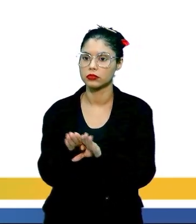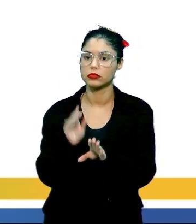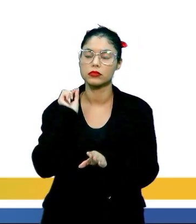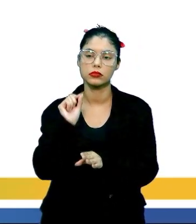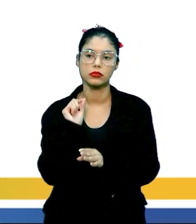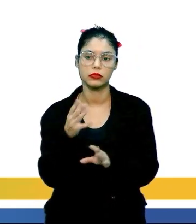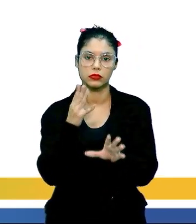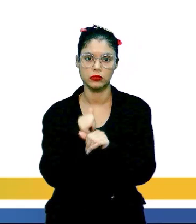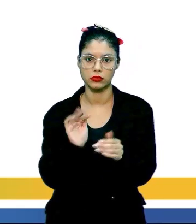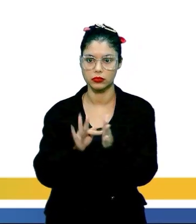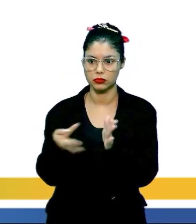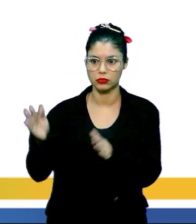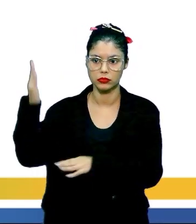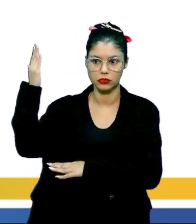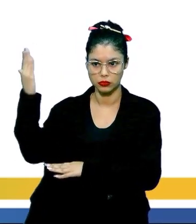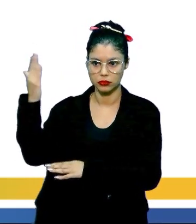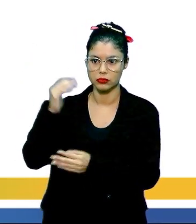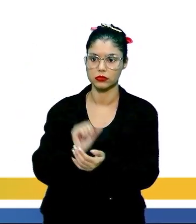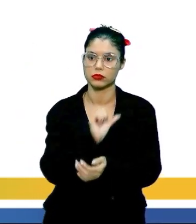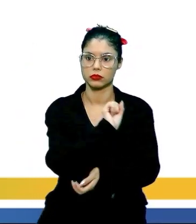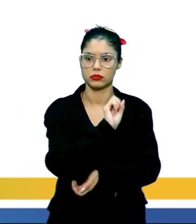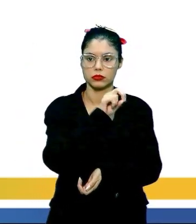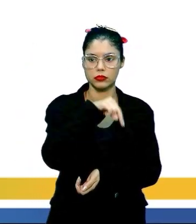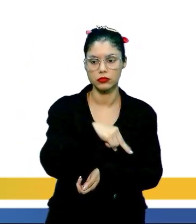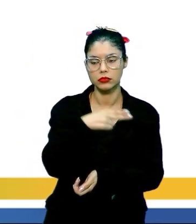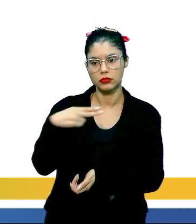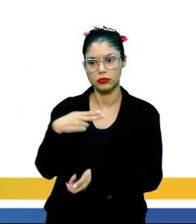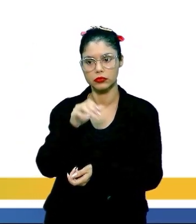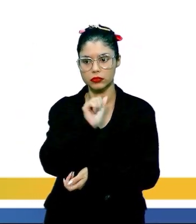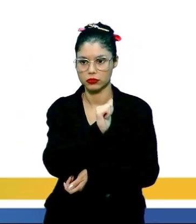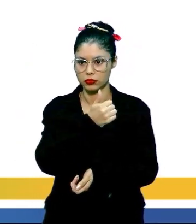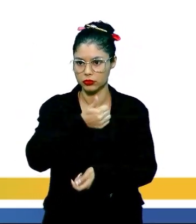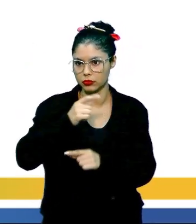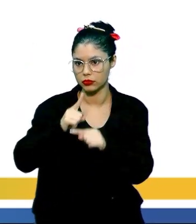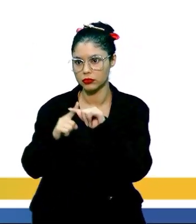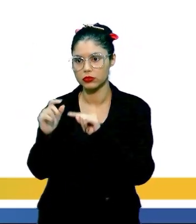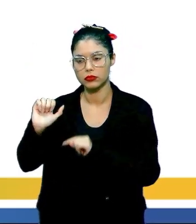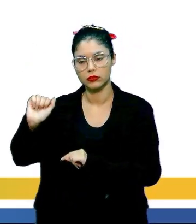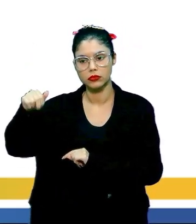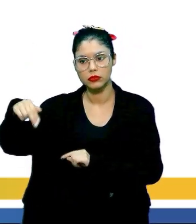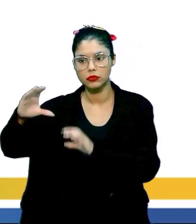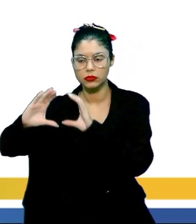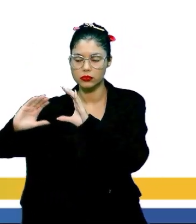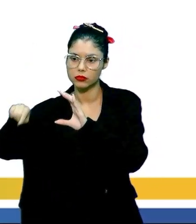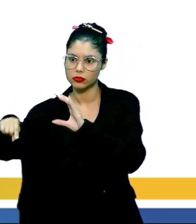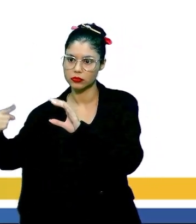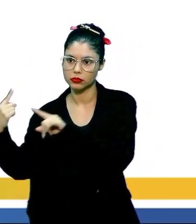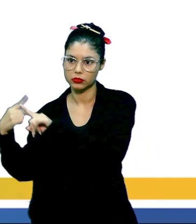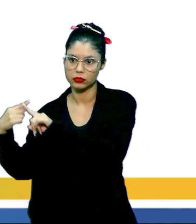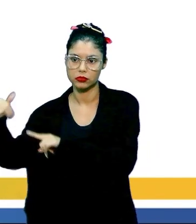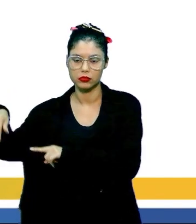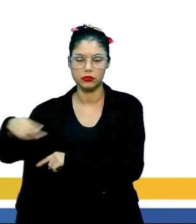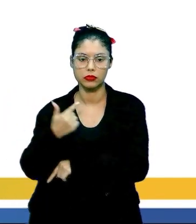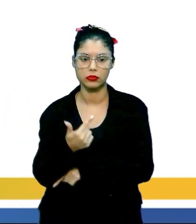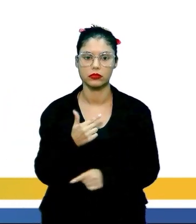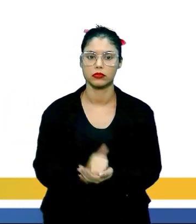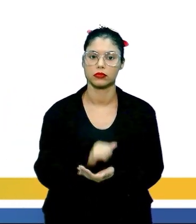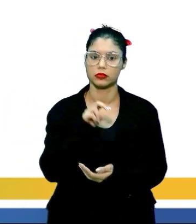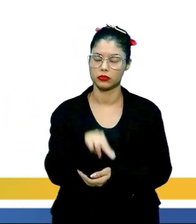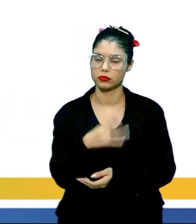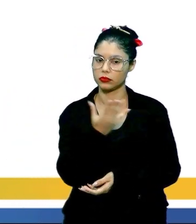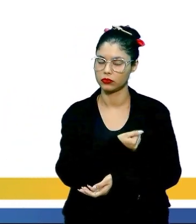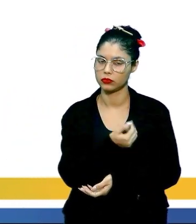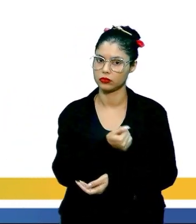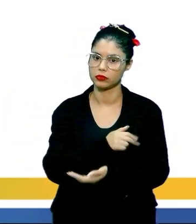recorrer a essa fórmula aqui. E nessa fórmula a gente vai abordar no decorrer dos exemplos, tá? N é o número